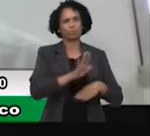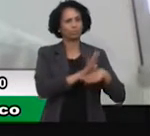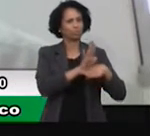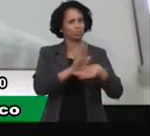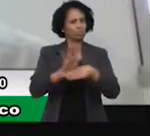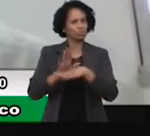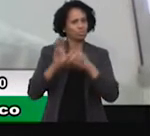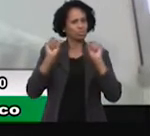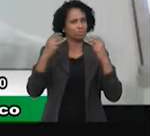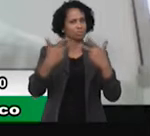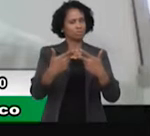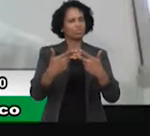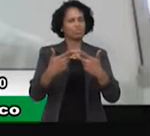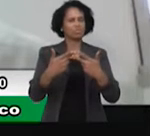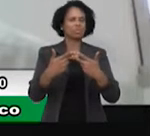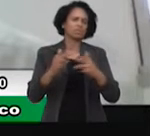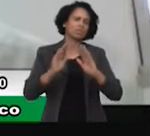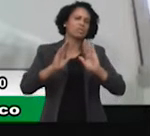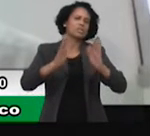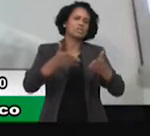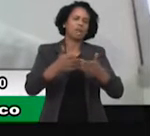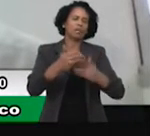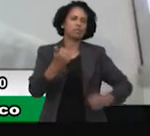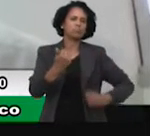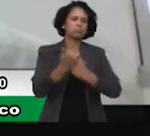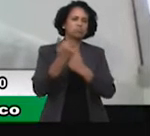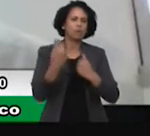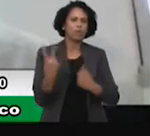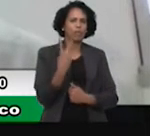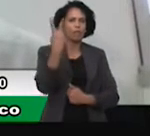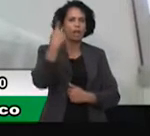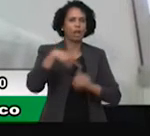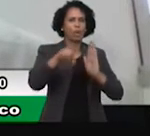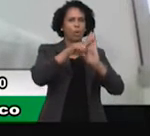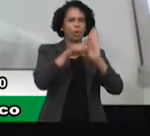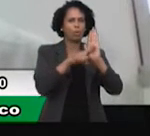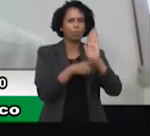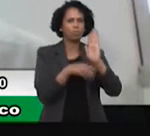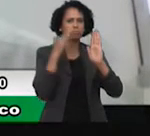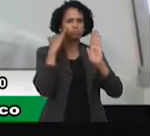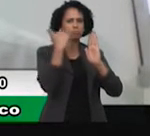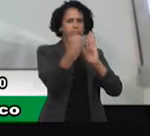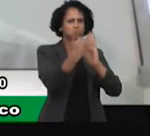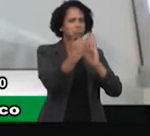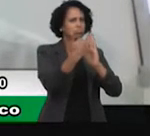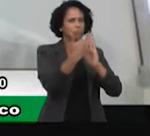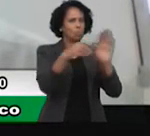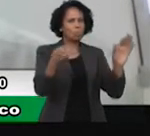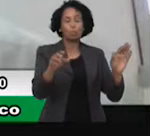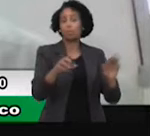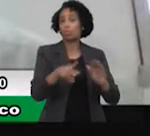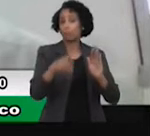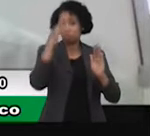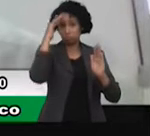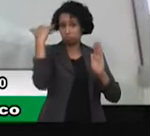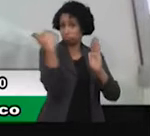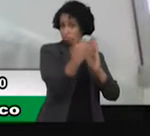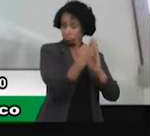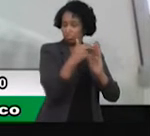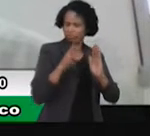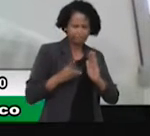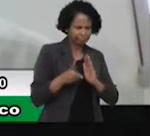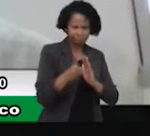casa, defendendo sempre aqueles valores e princípios que não podem ser que nós não podemos abrir